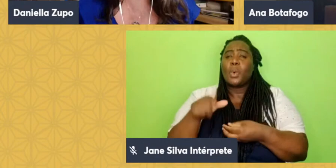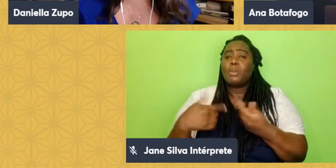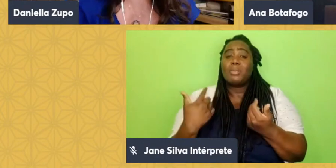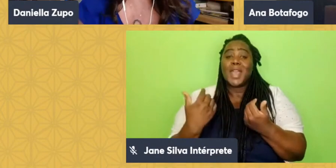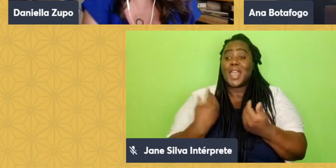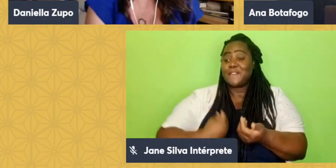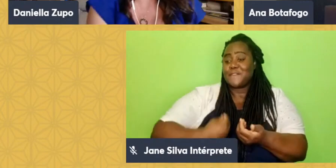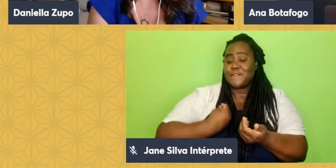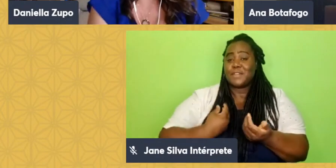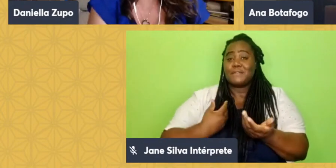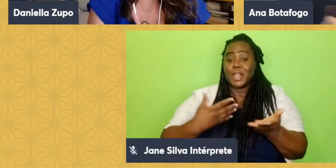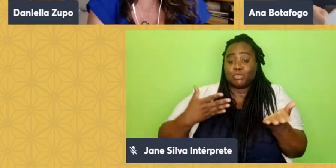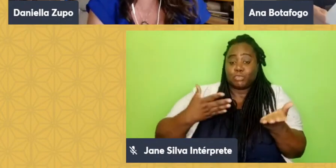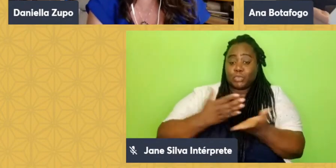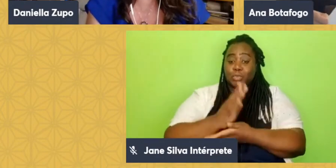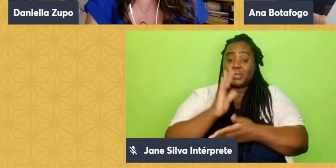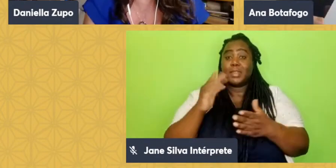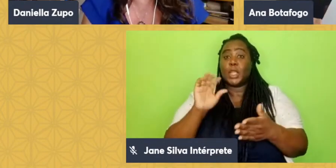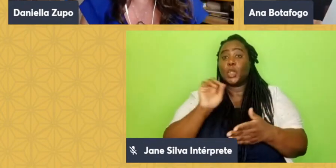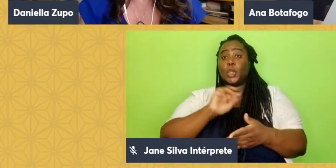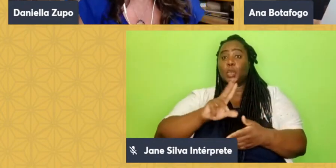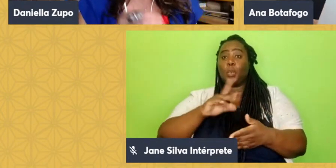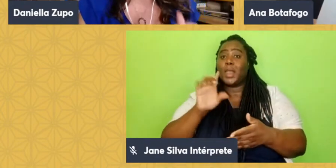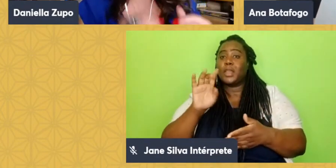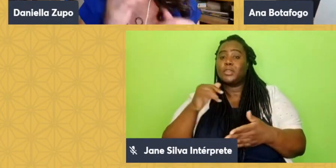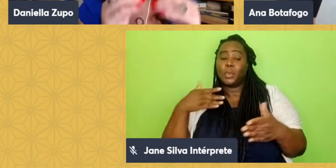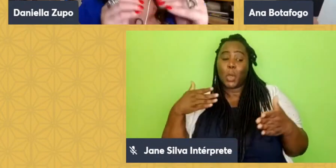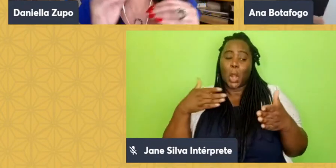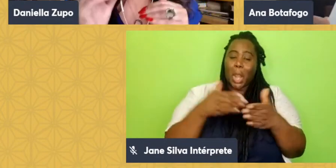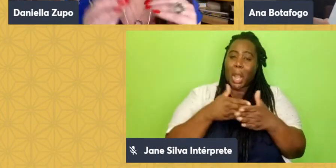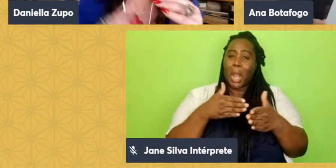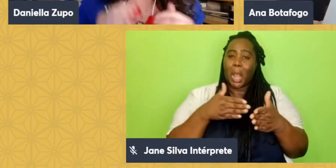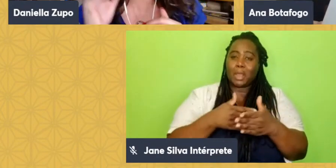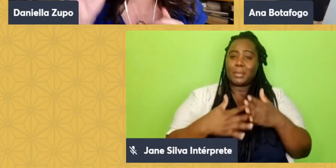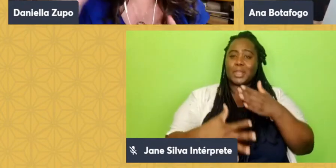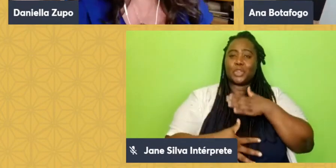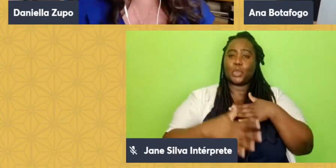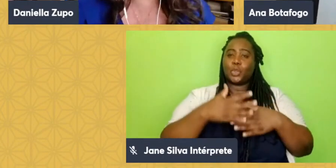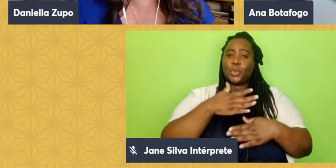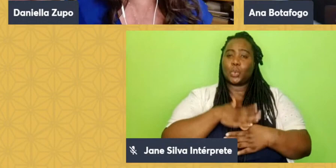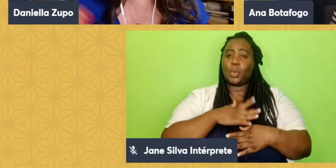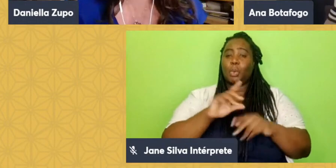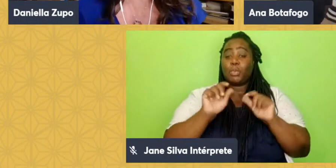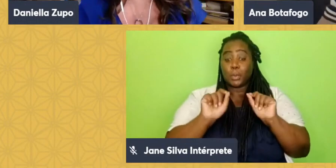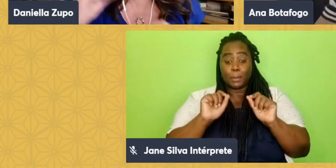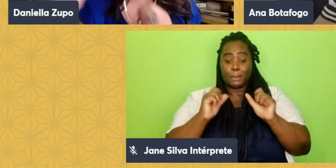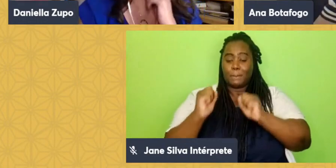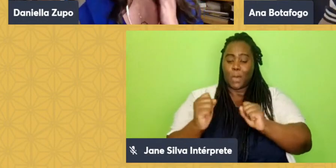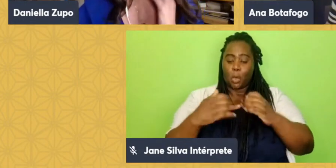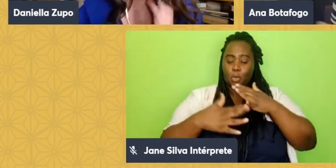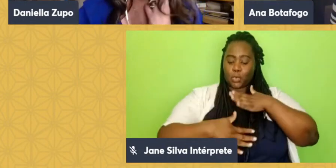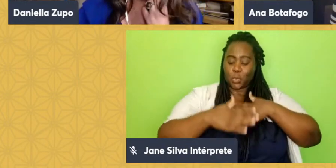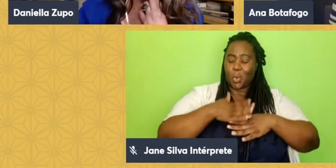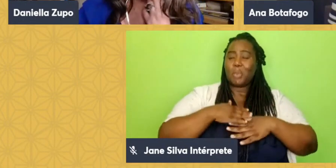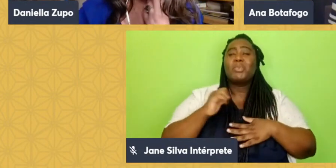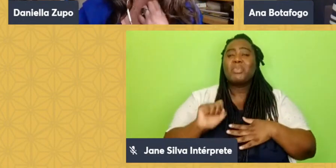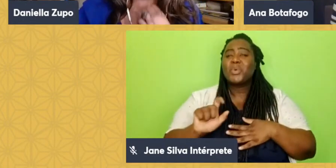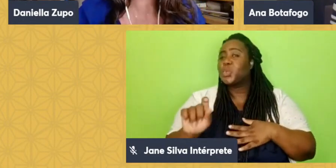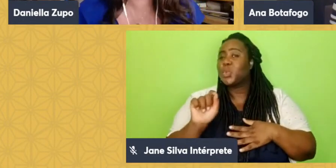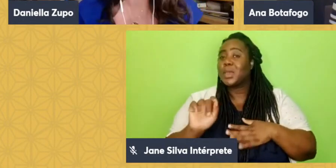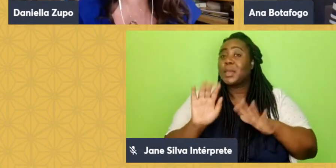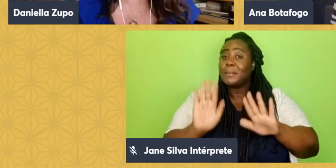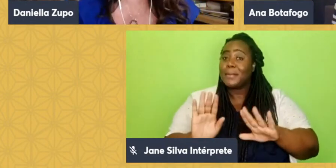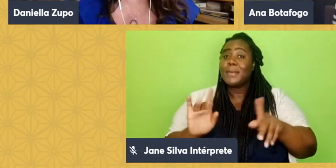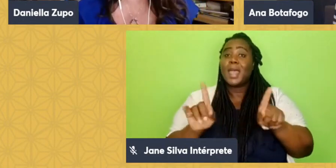superação não apenas dos limites né de um corpo né do que pode um corpo Tecnicamente falando